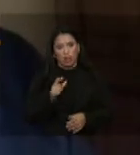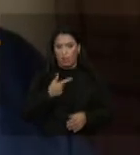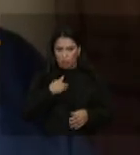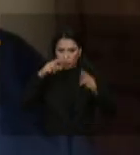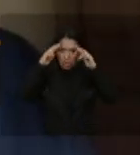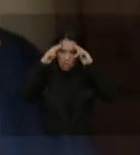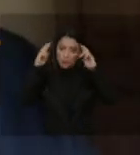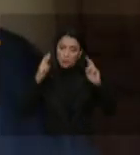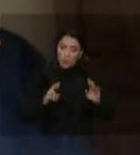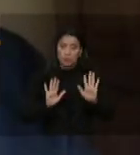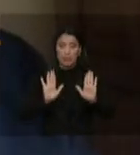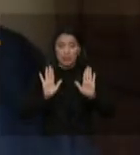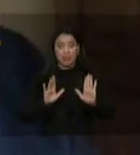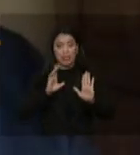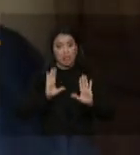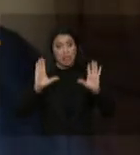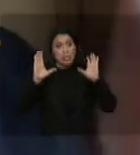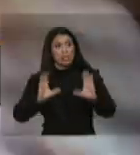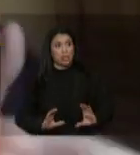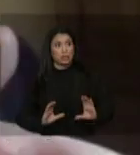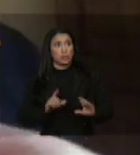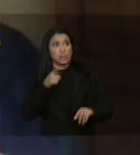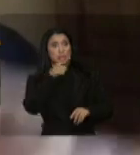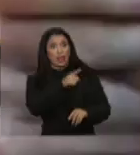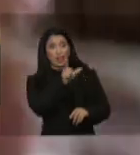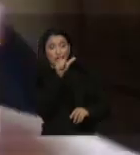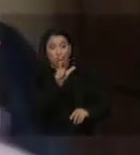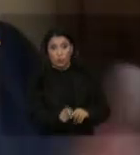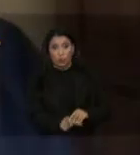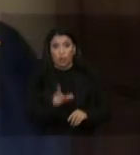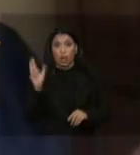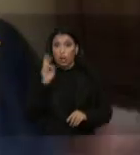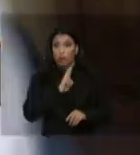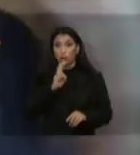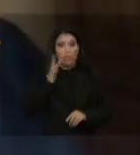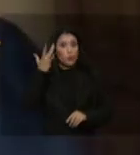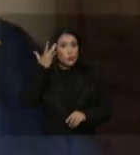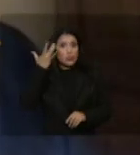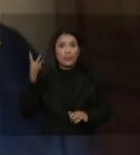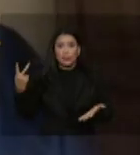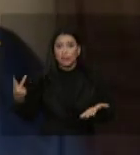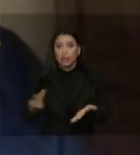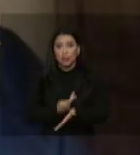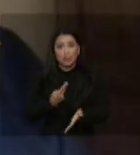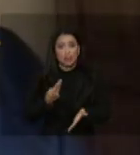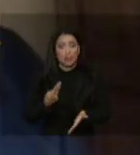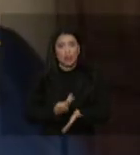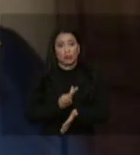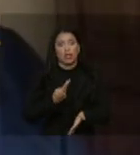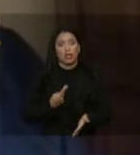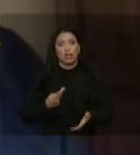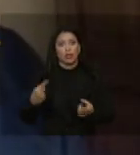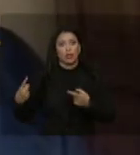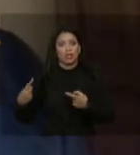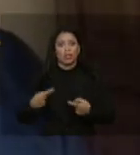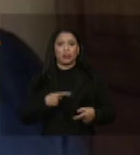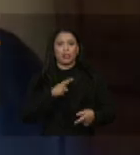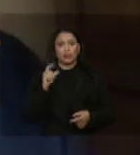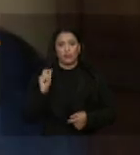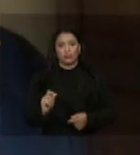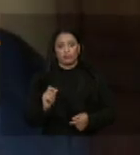que alguns cidadãos da Federação russa não sabem que está ocorrendo a guerra no Ucrânia não é existe